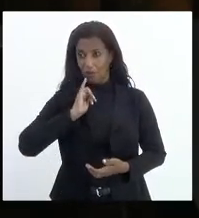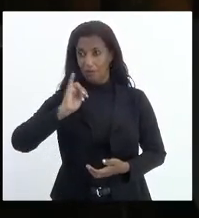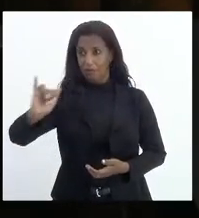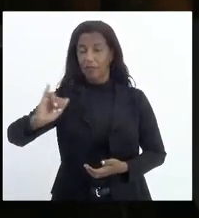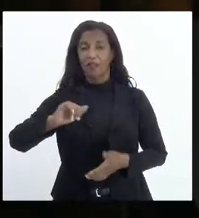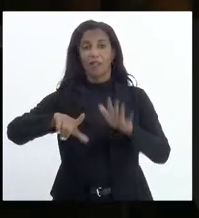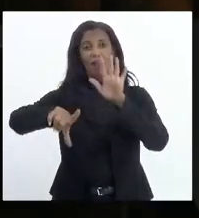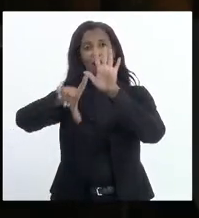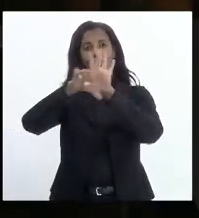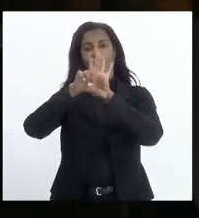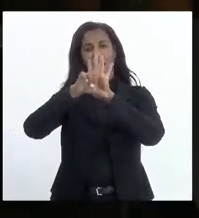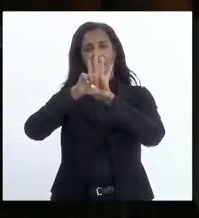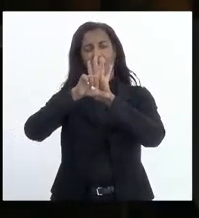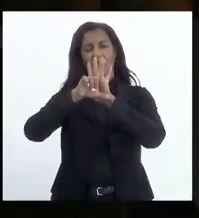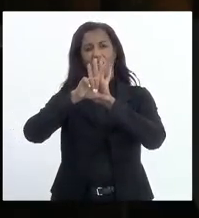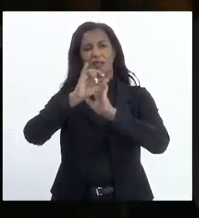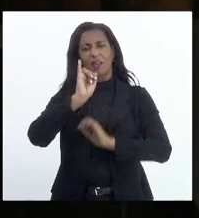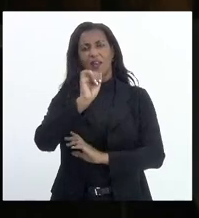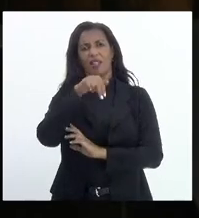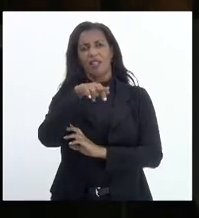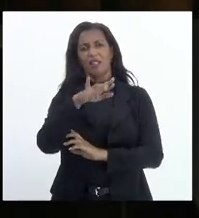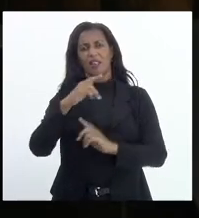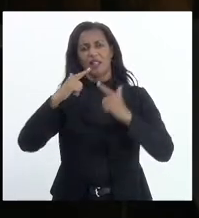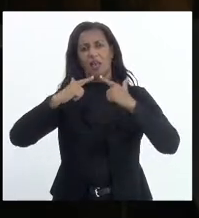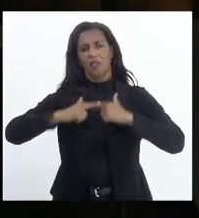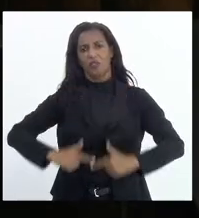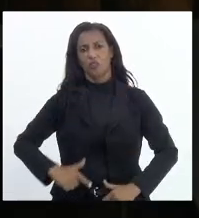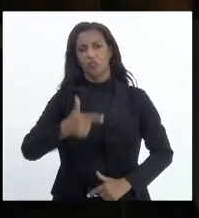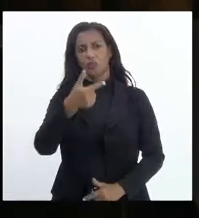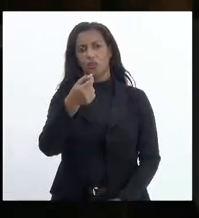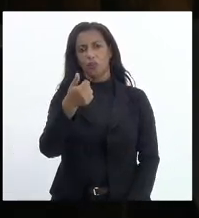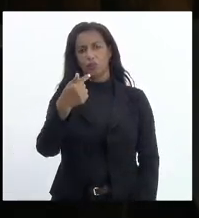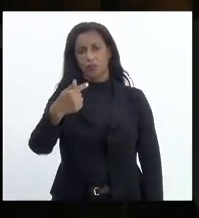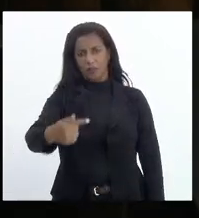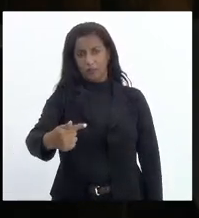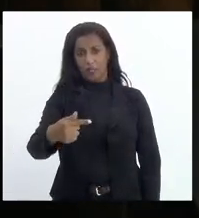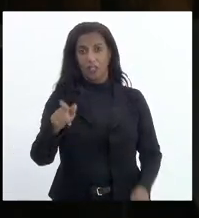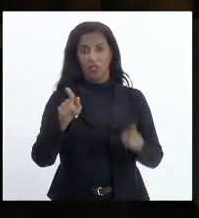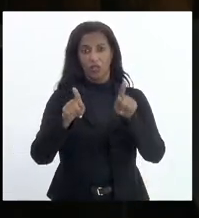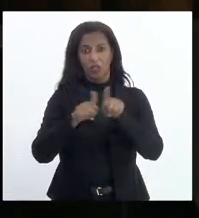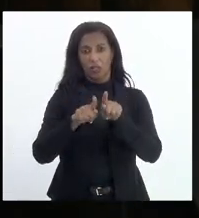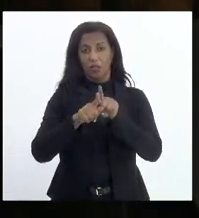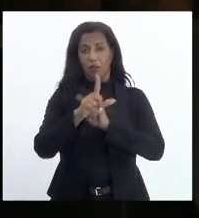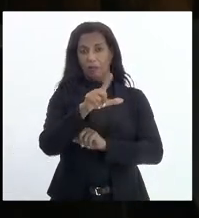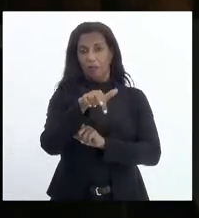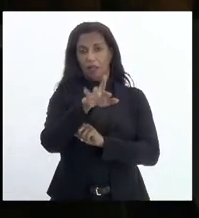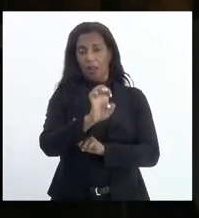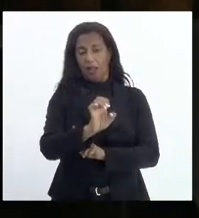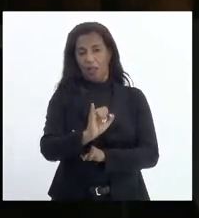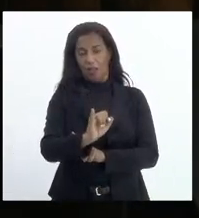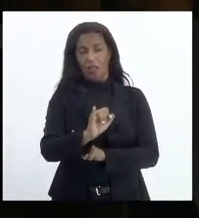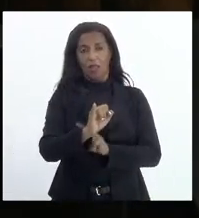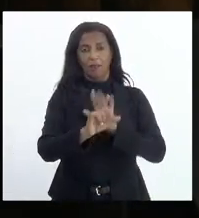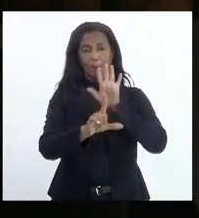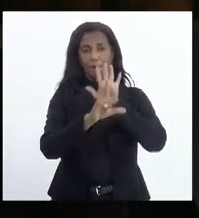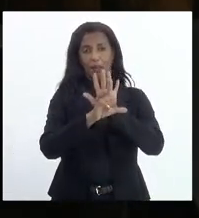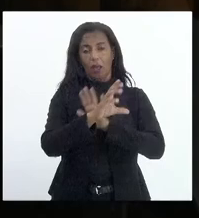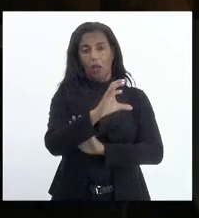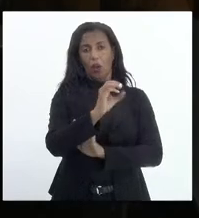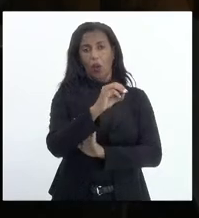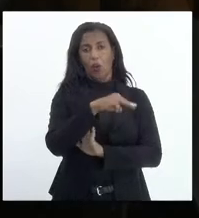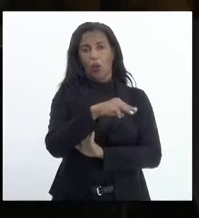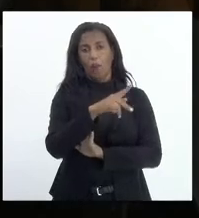que a lei da integridade de 17 chamada também lei w com Price ela